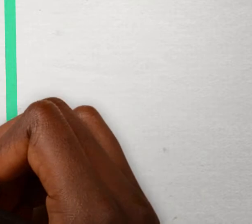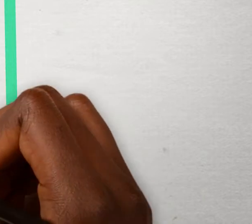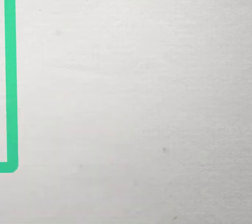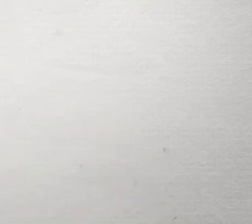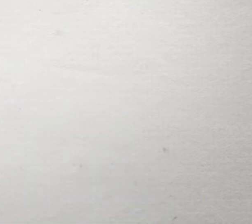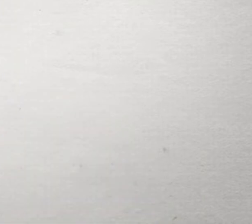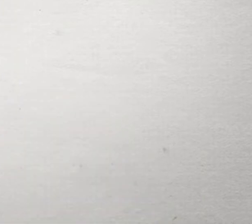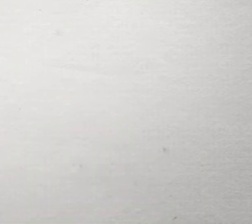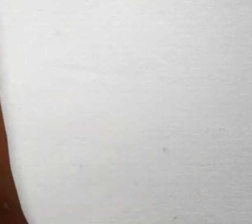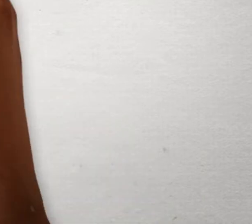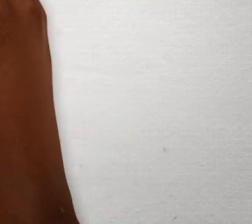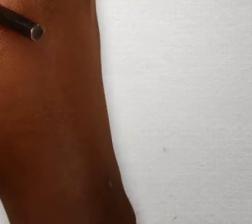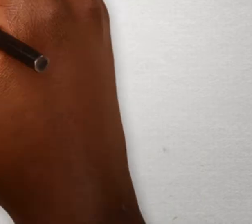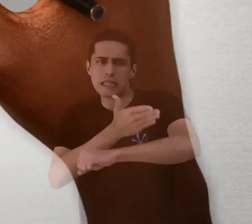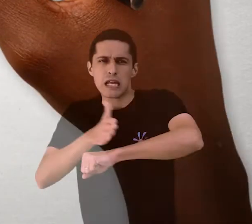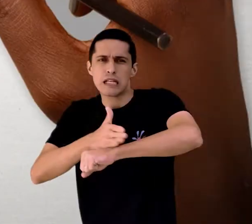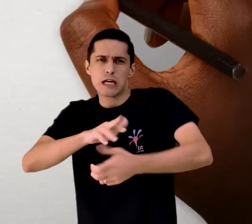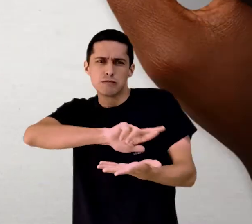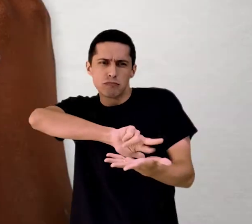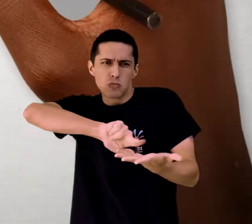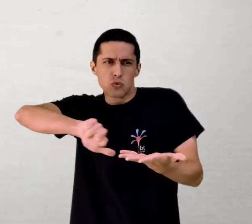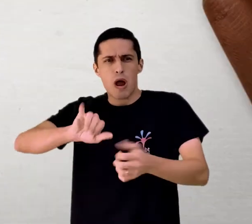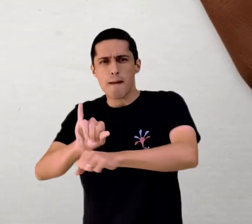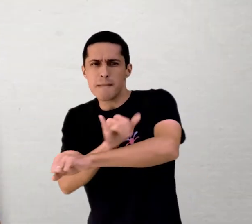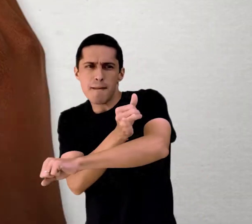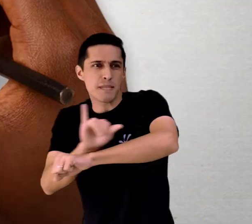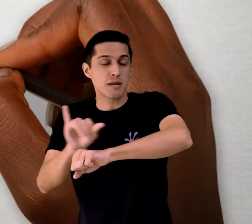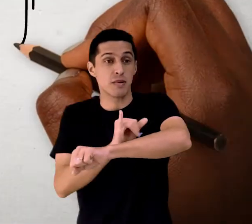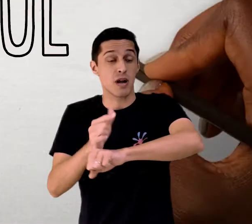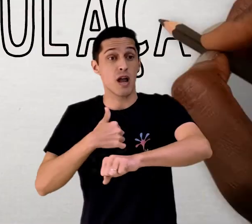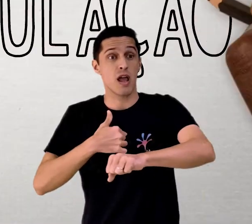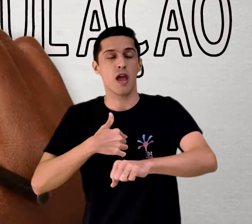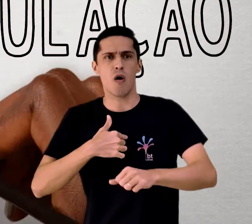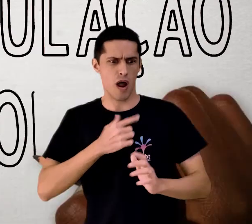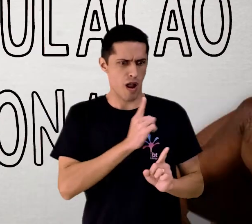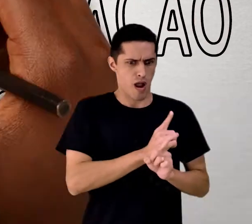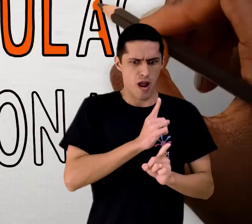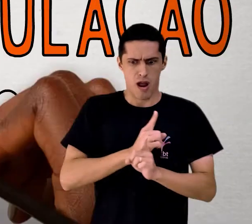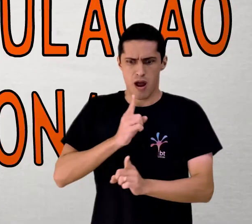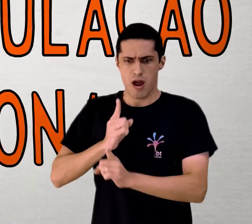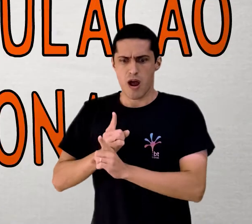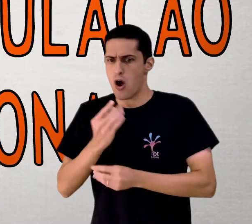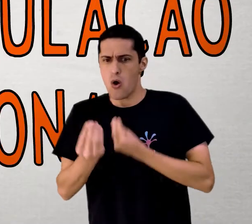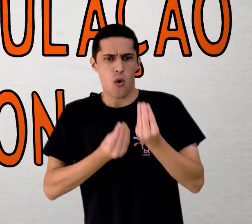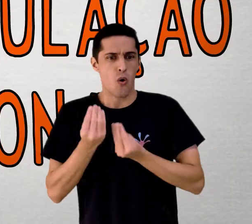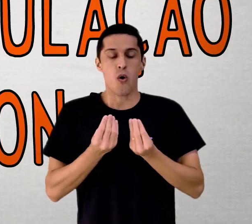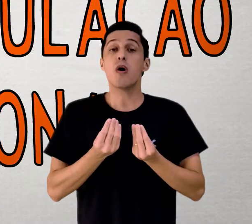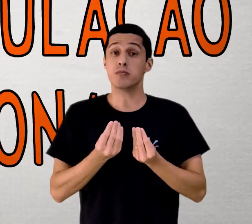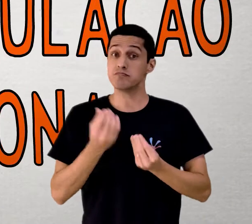emoções. Para isso, conhecer as chamadas estratégias de autorregulação emocional faz toda a diferença.